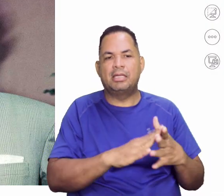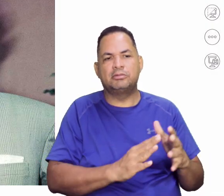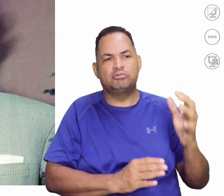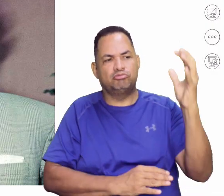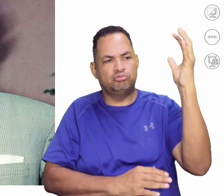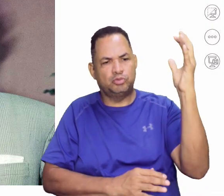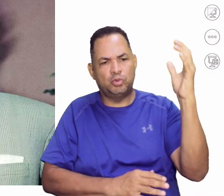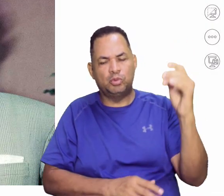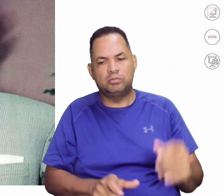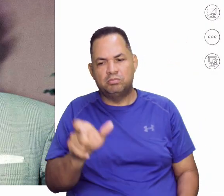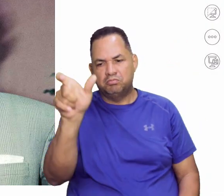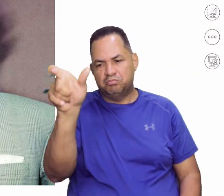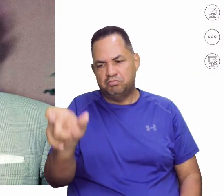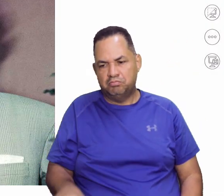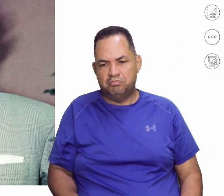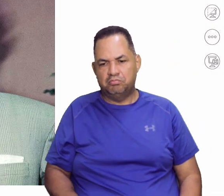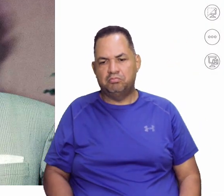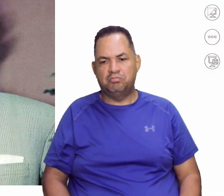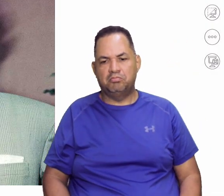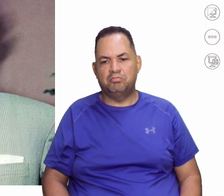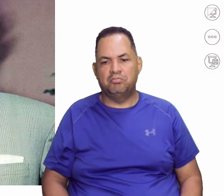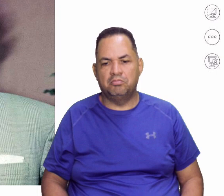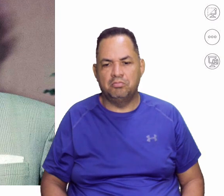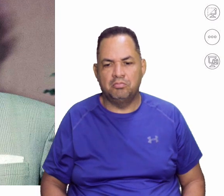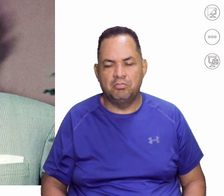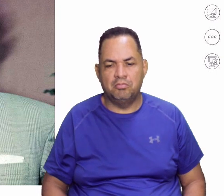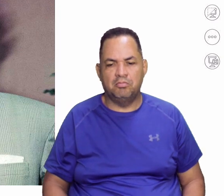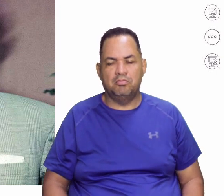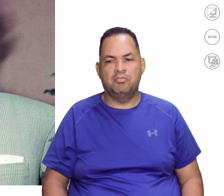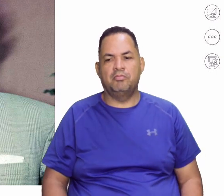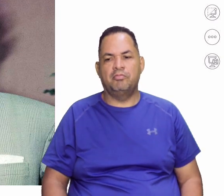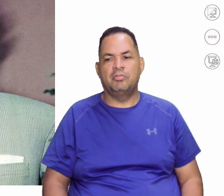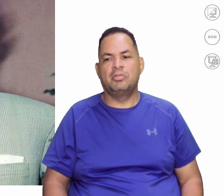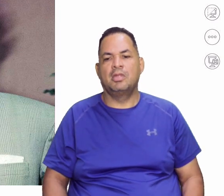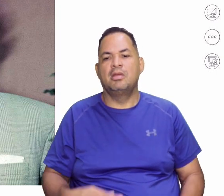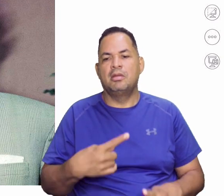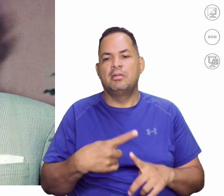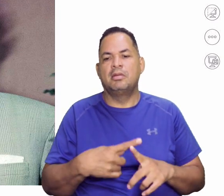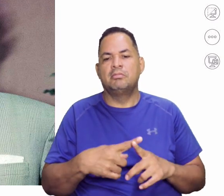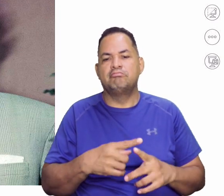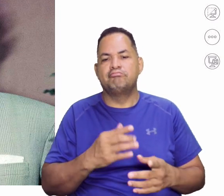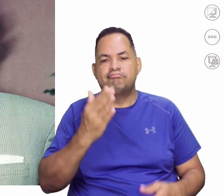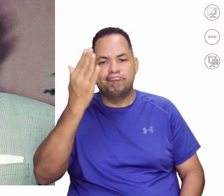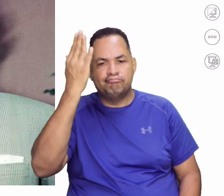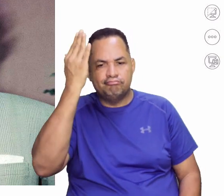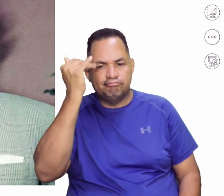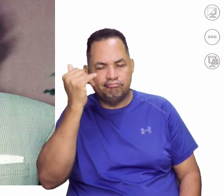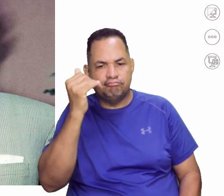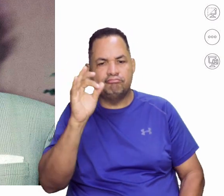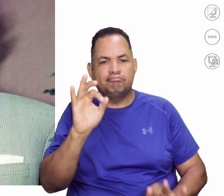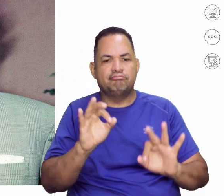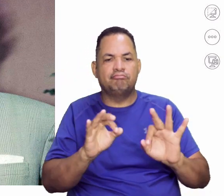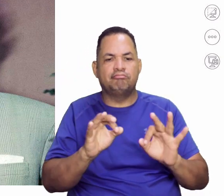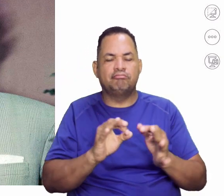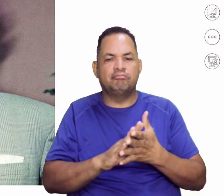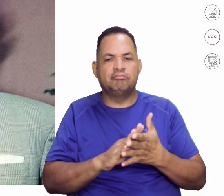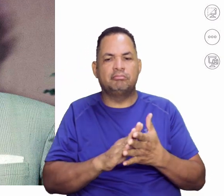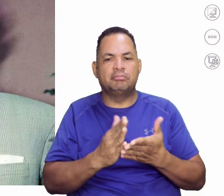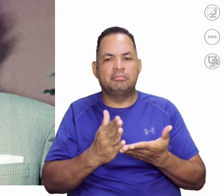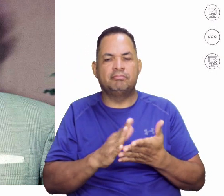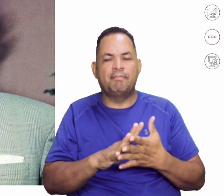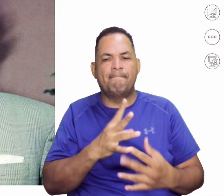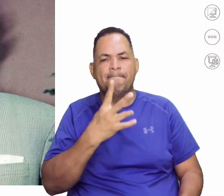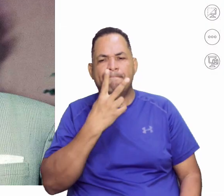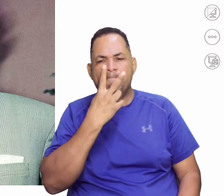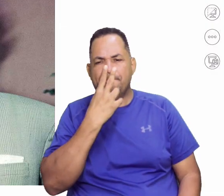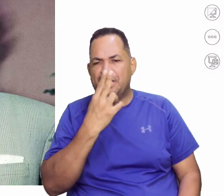estátuas que tinham dele como herói na Bélgica, porque vão descobrir atrocidades. Chega no nível do